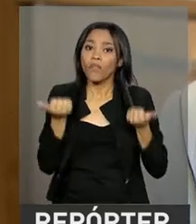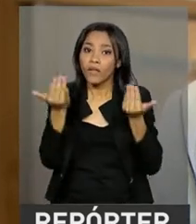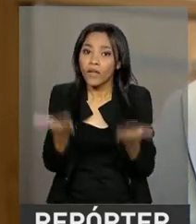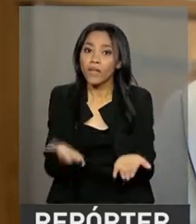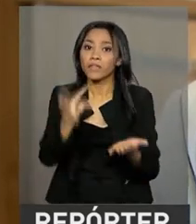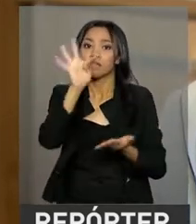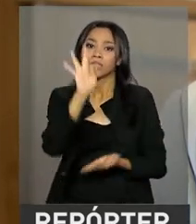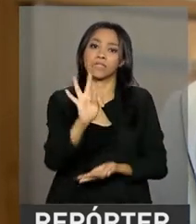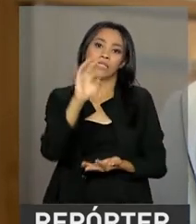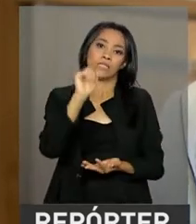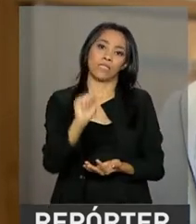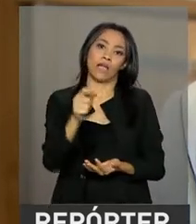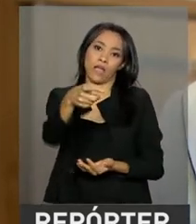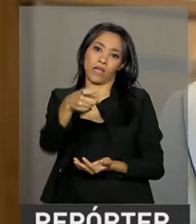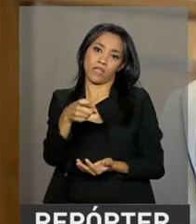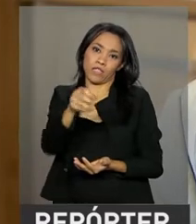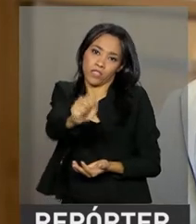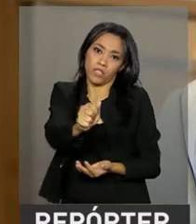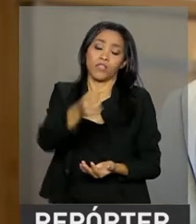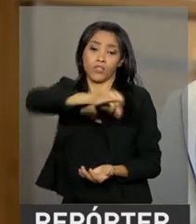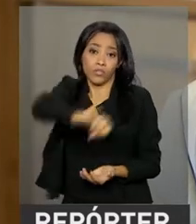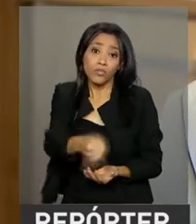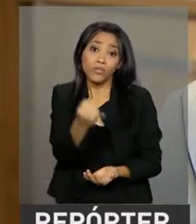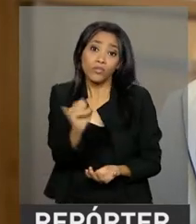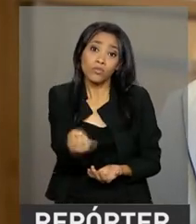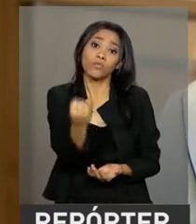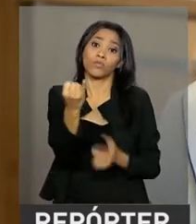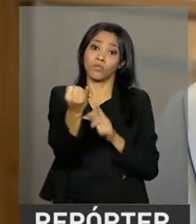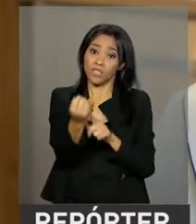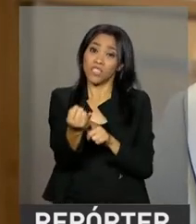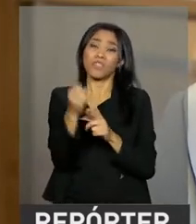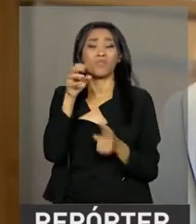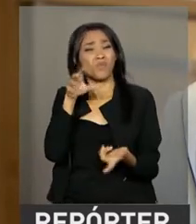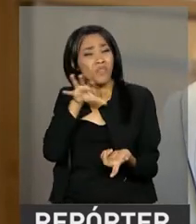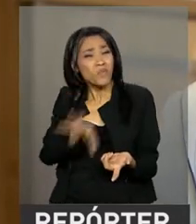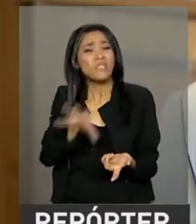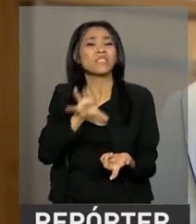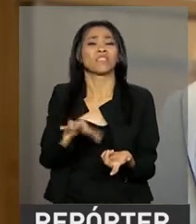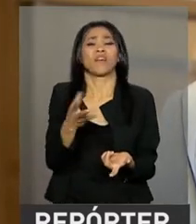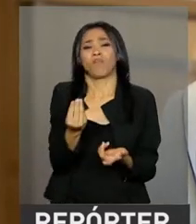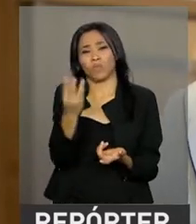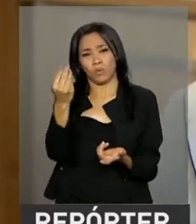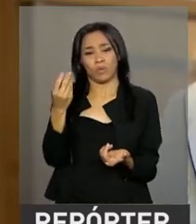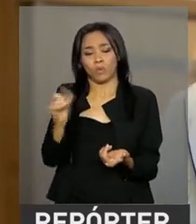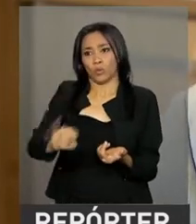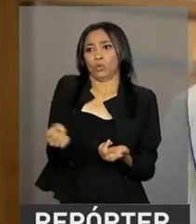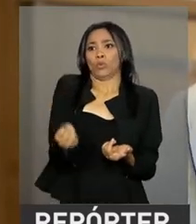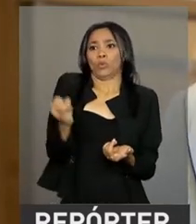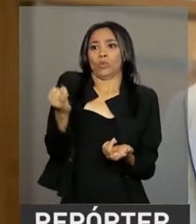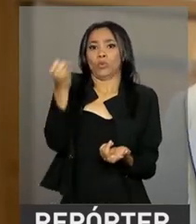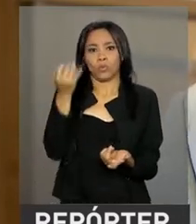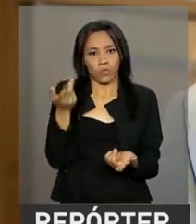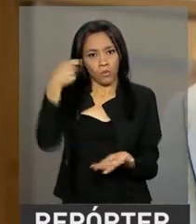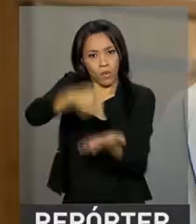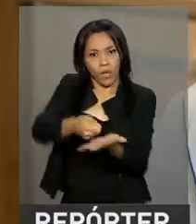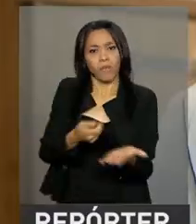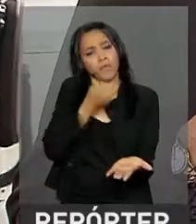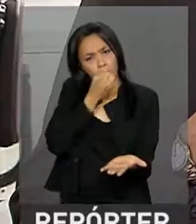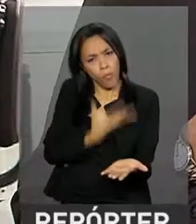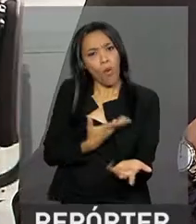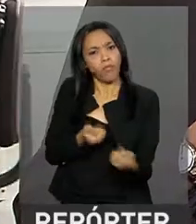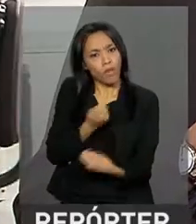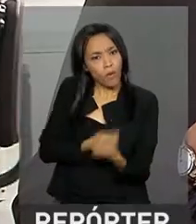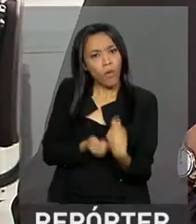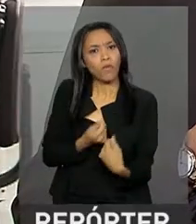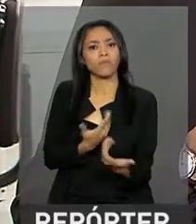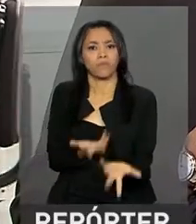taxa de juros, ou seja, aquilo que vai ter o menor impacto no seu pagamento e, portanto, que ele consiga fazer um bom negócio. Com